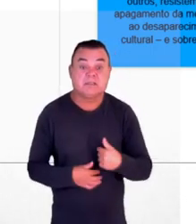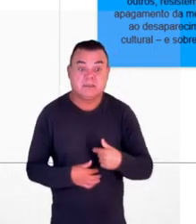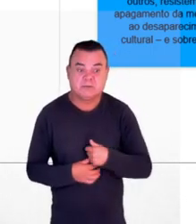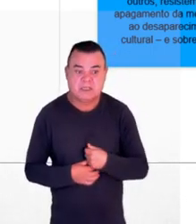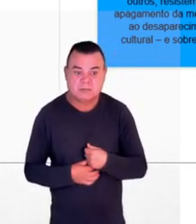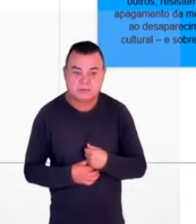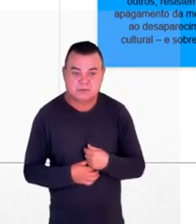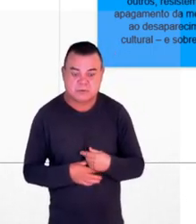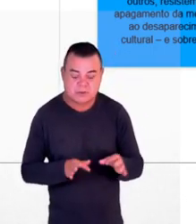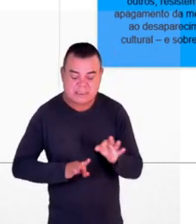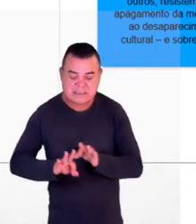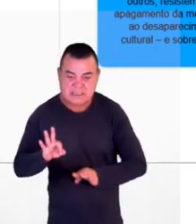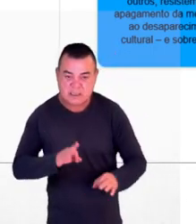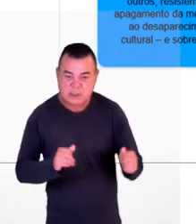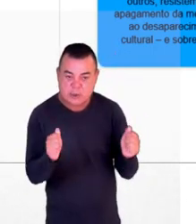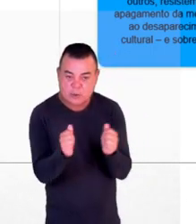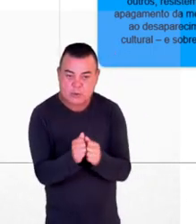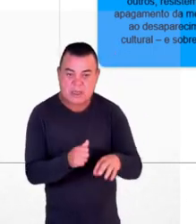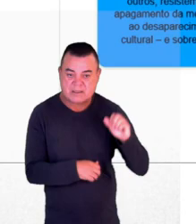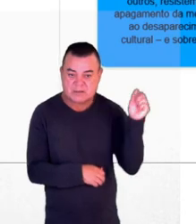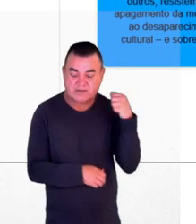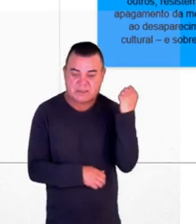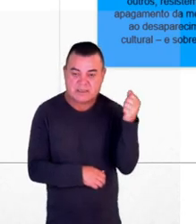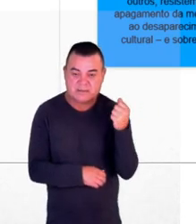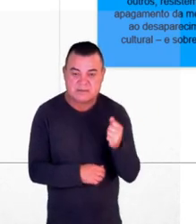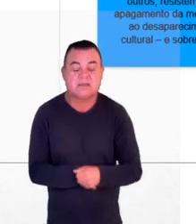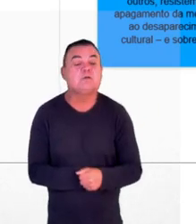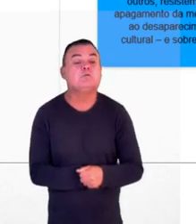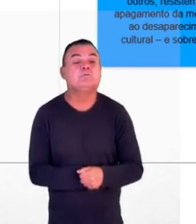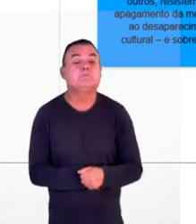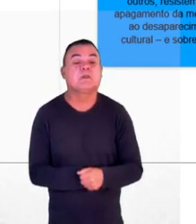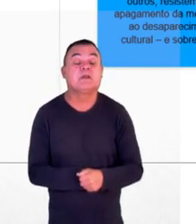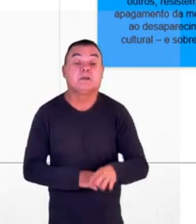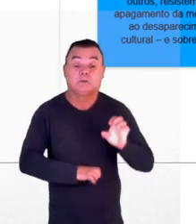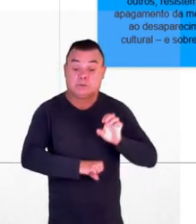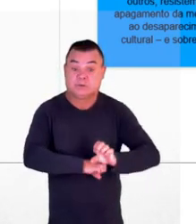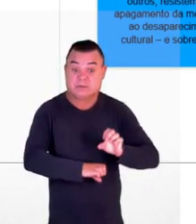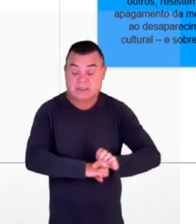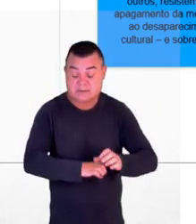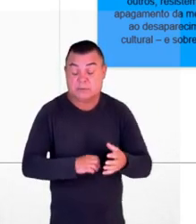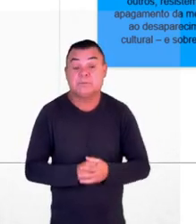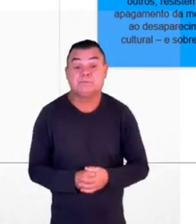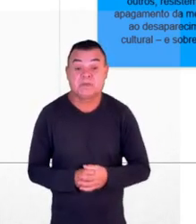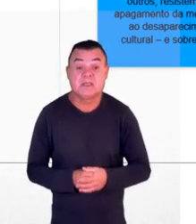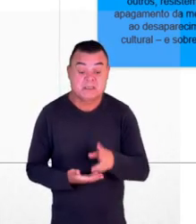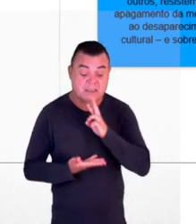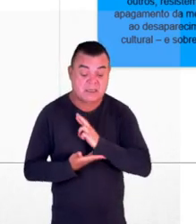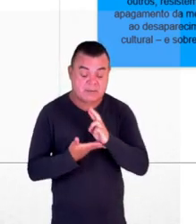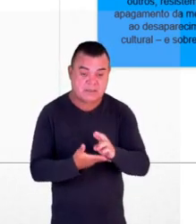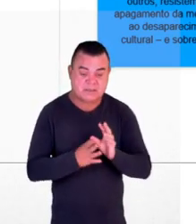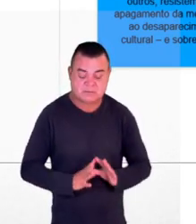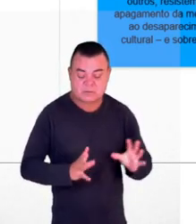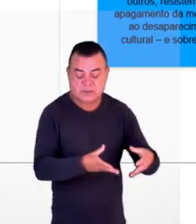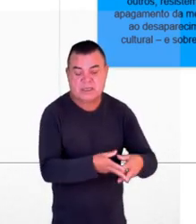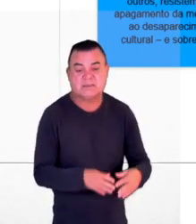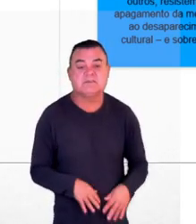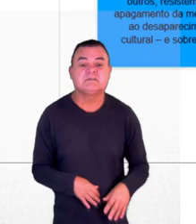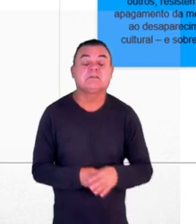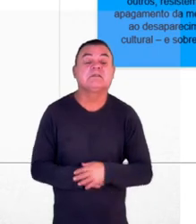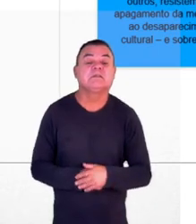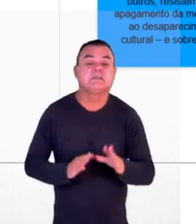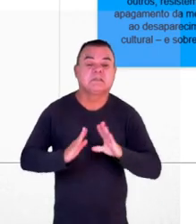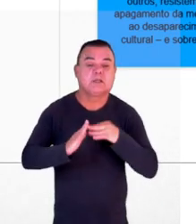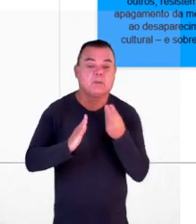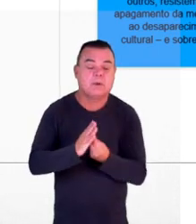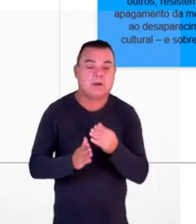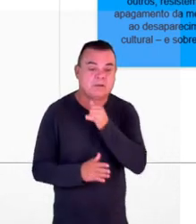grande também com a associação ailer associação eh do estado que representa as comunidades que Lom bolas e o projeto